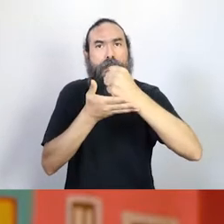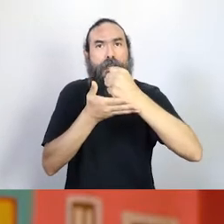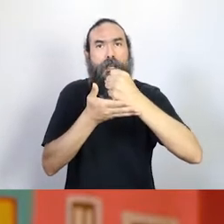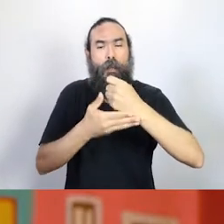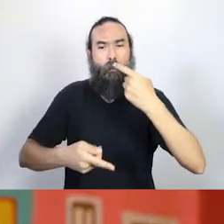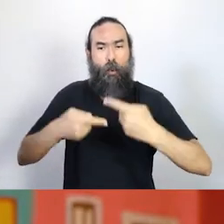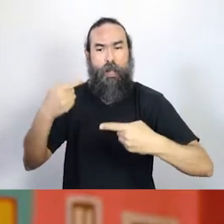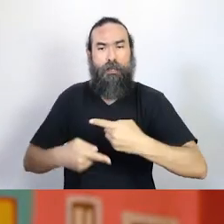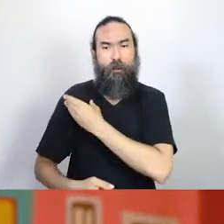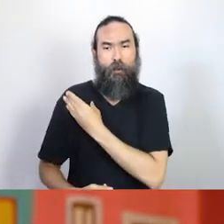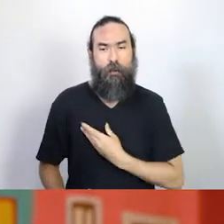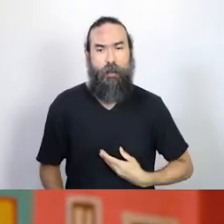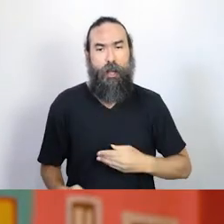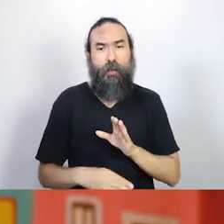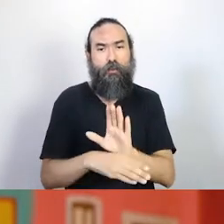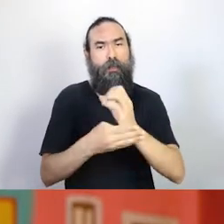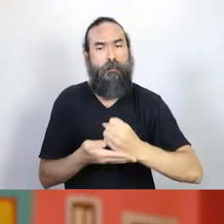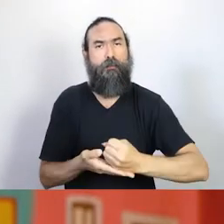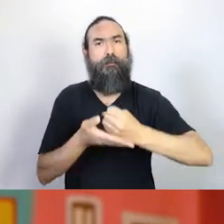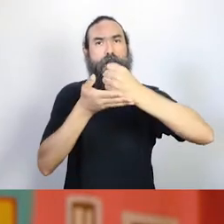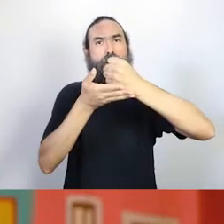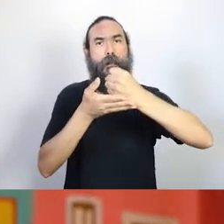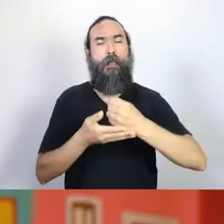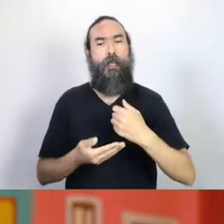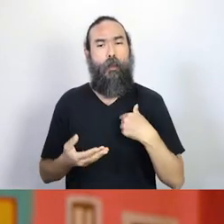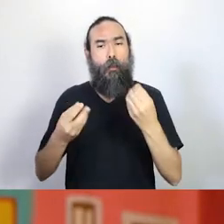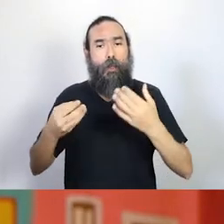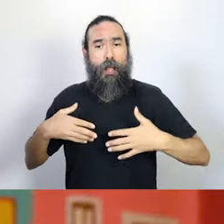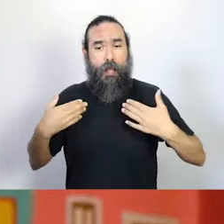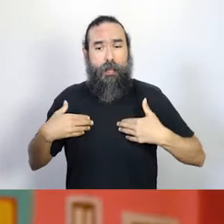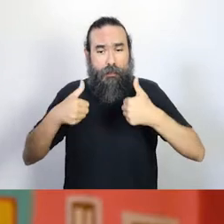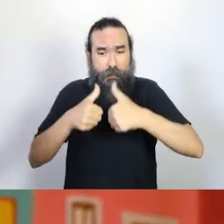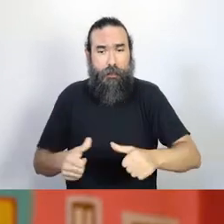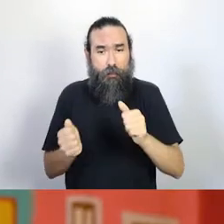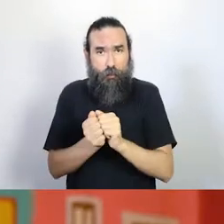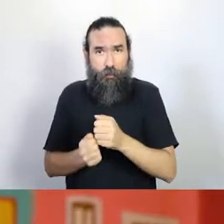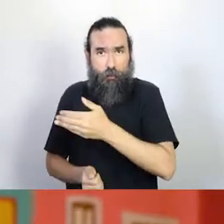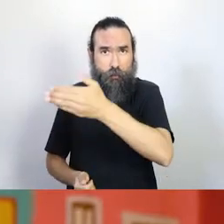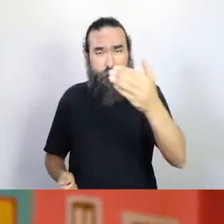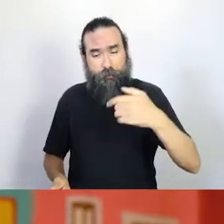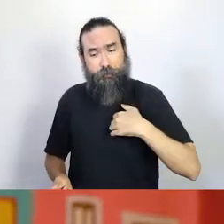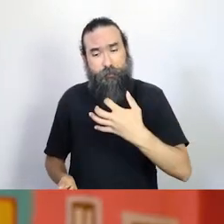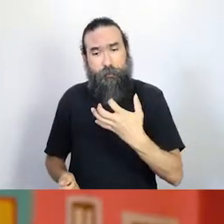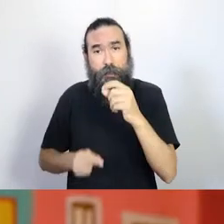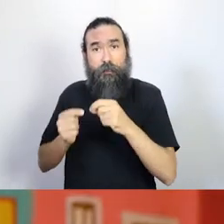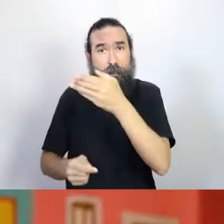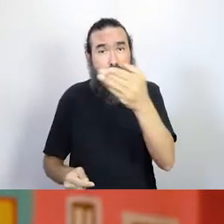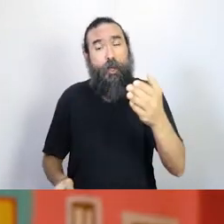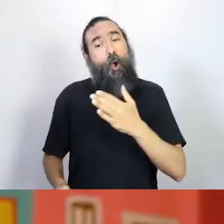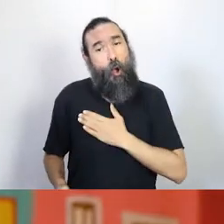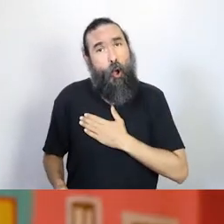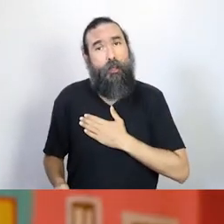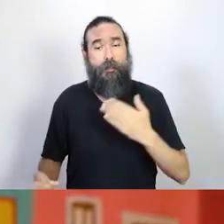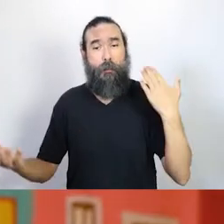país. Então é uma alegria estar com todos vocês, espero que vocês possam curtir essa viagem por esse mosaico